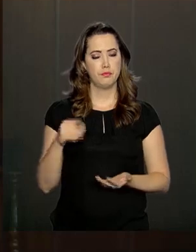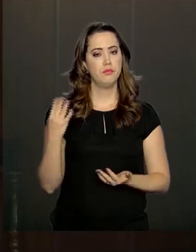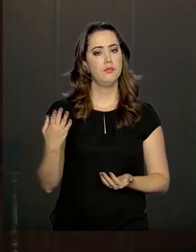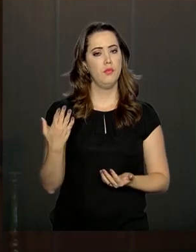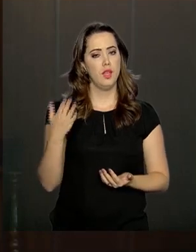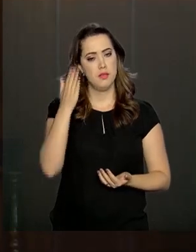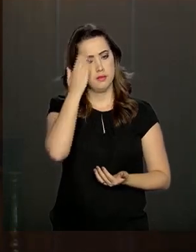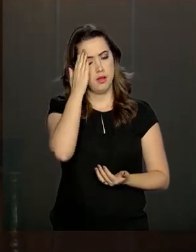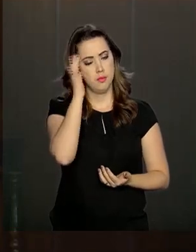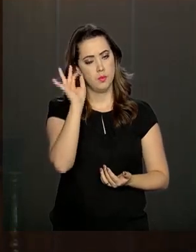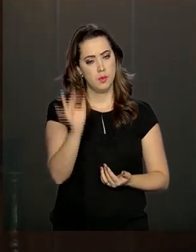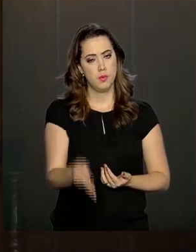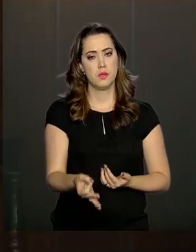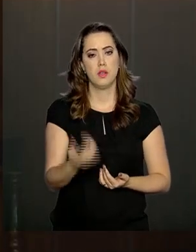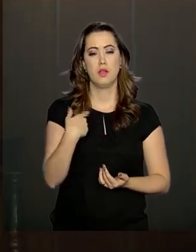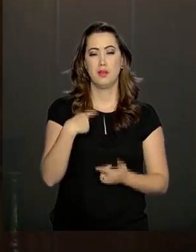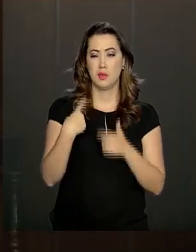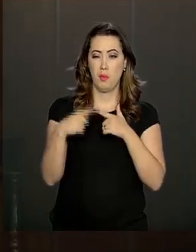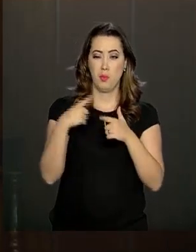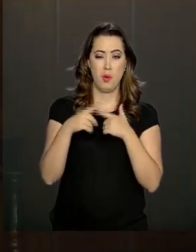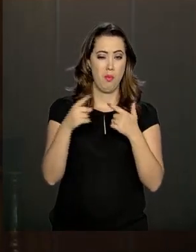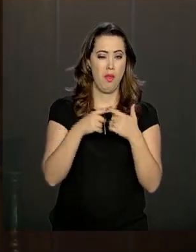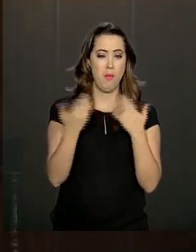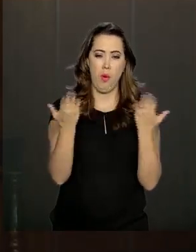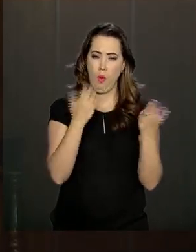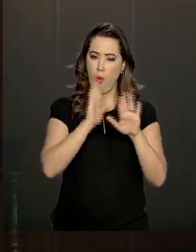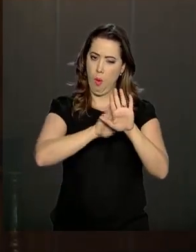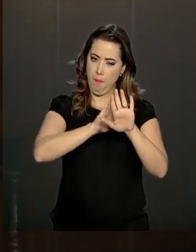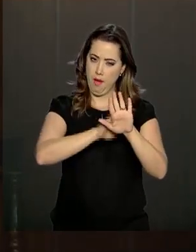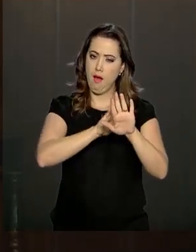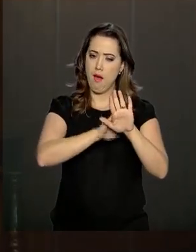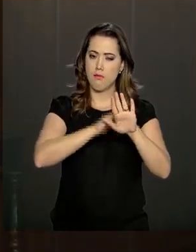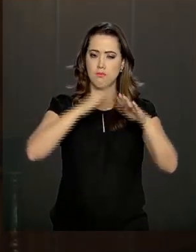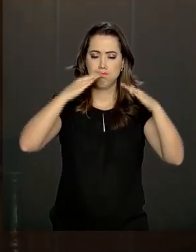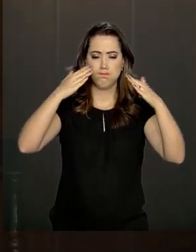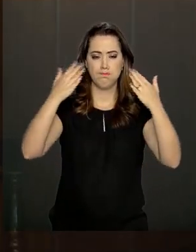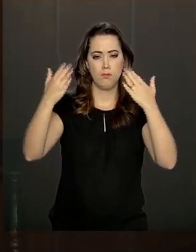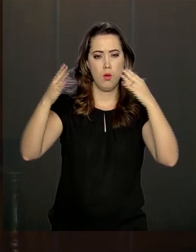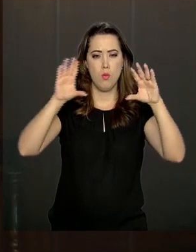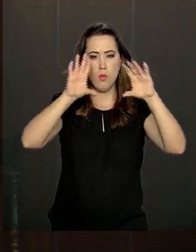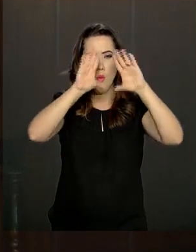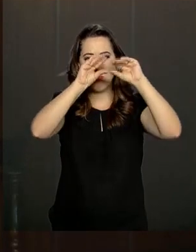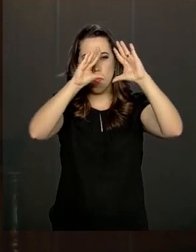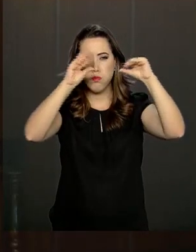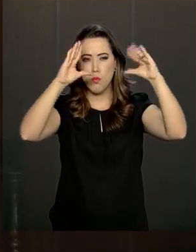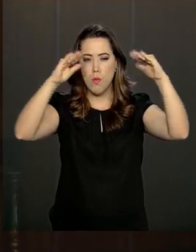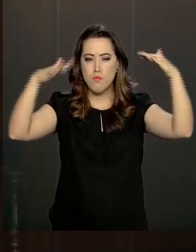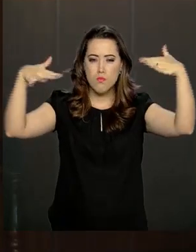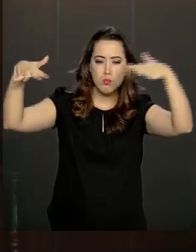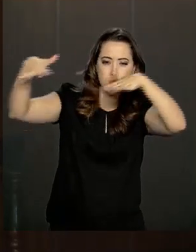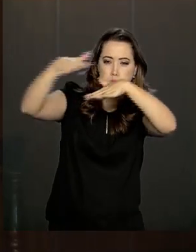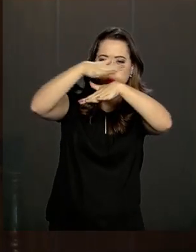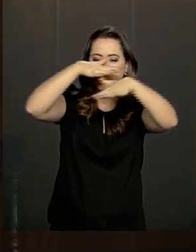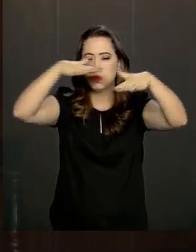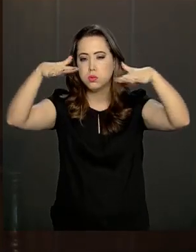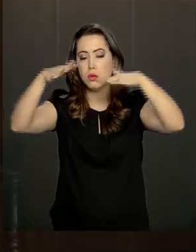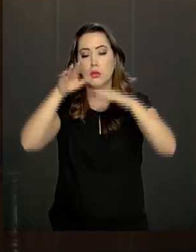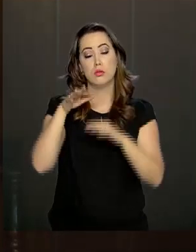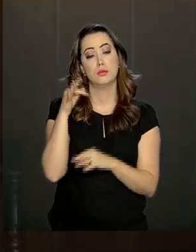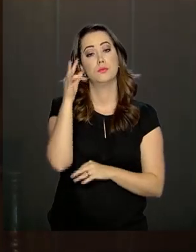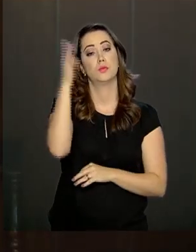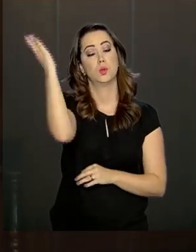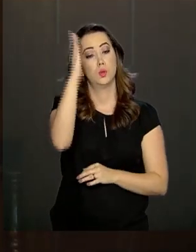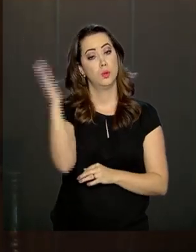conhecido, é sabido, isso é uma nuvem negra que está no horizonte do futuro brasileiro.